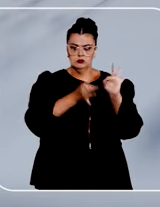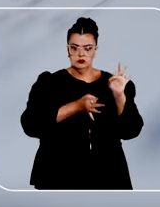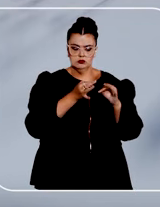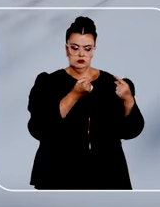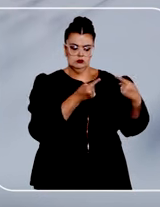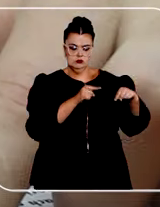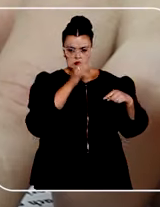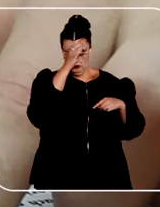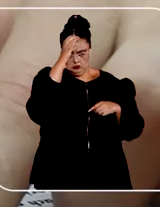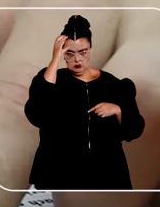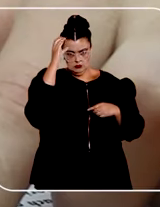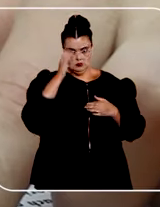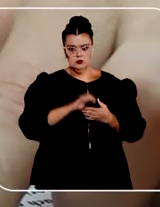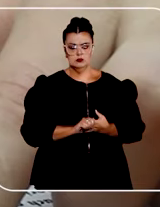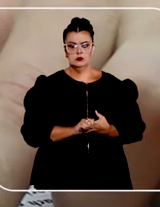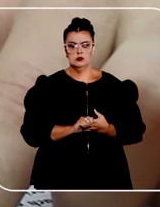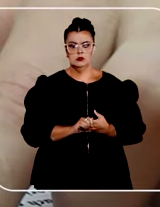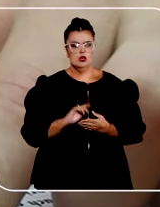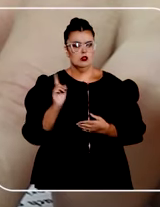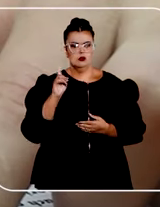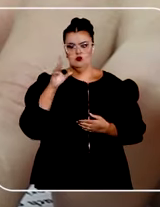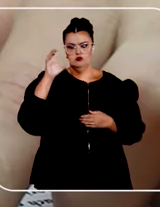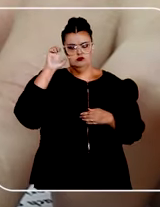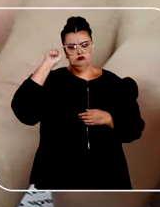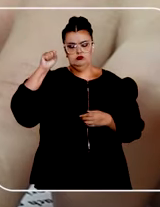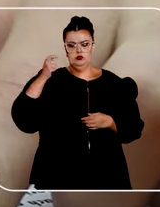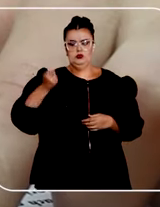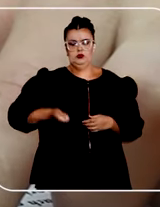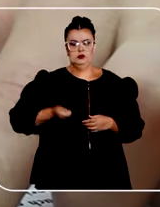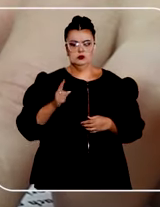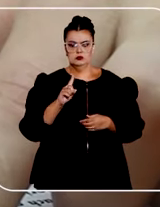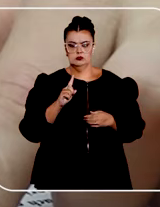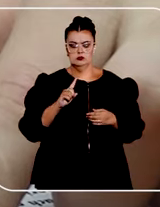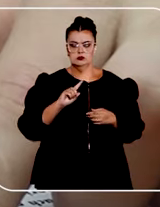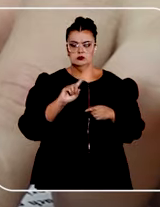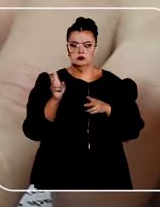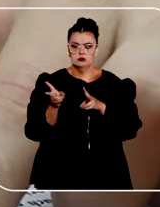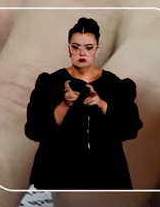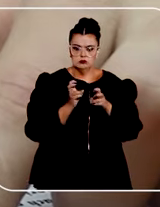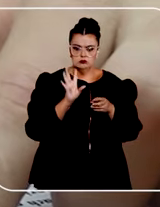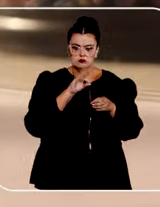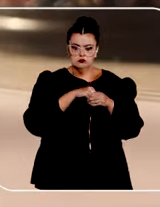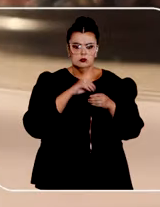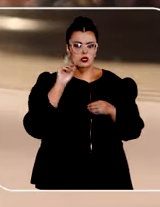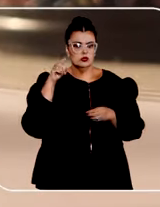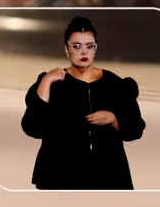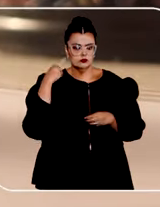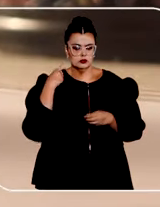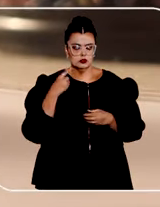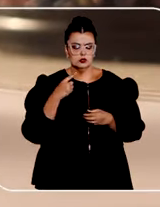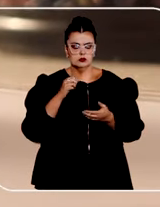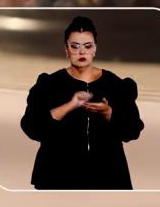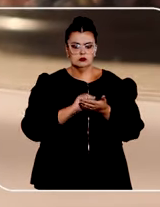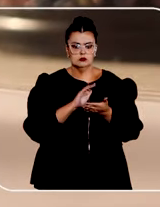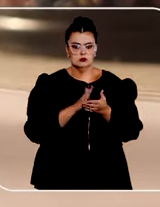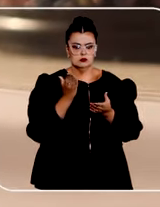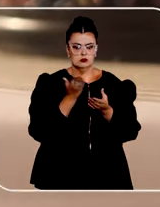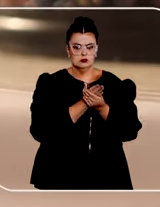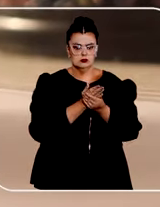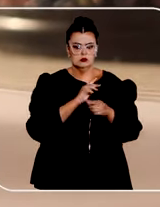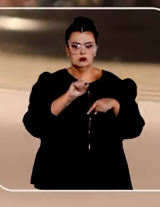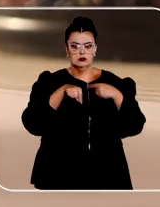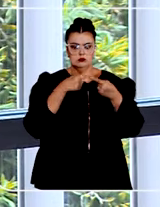contra seu cliente mas o juízo não fixou os honorários advocatícios decorrentes dessa decisão e o processo seguiu até